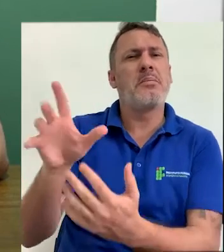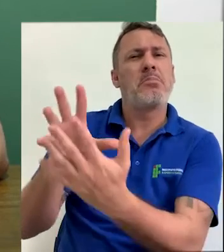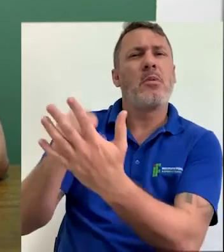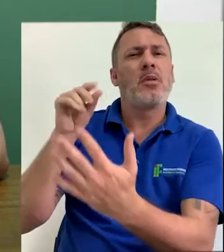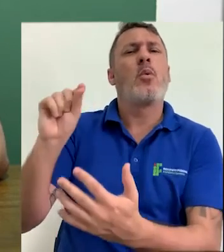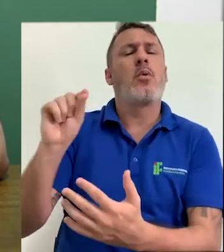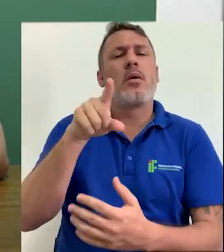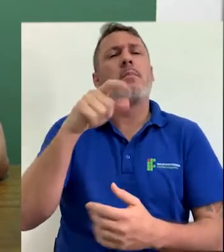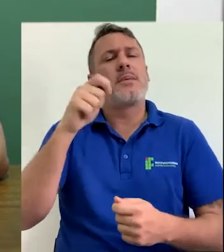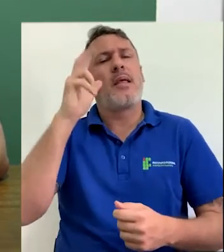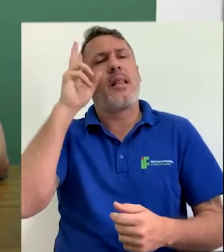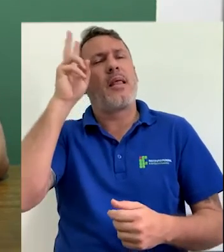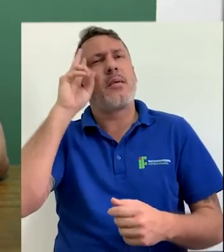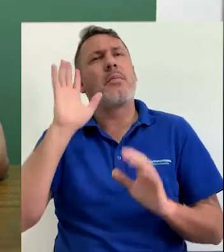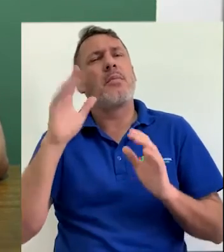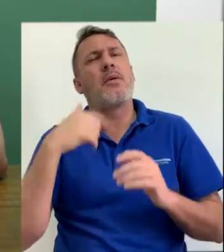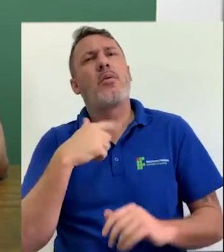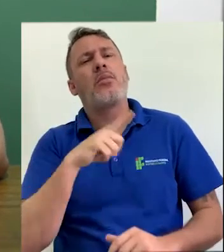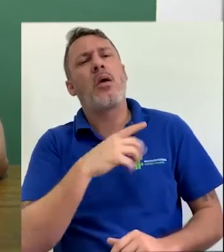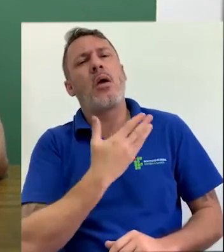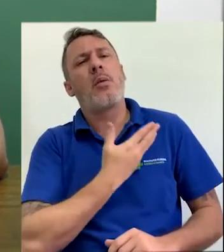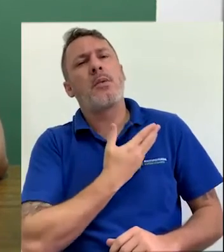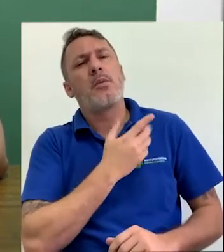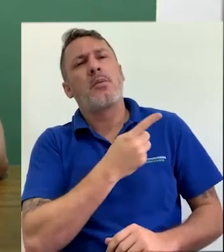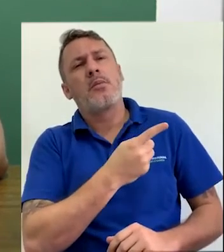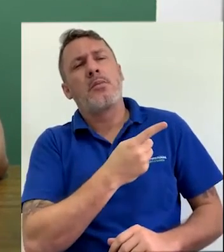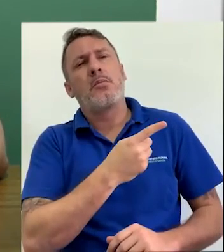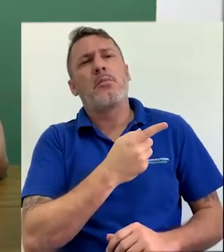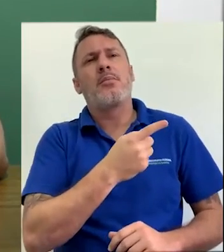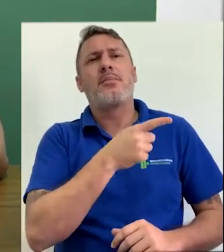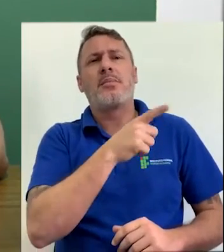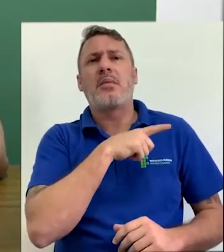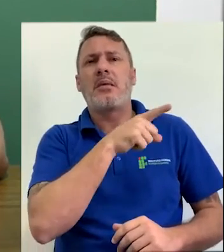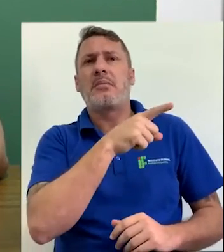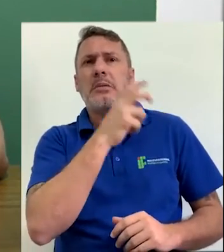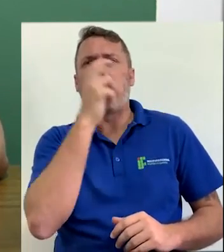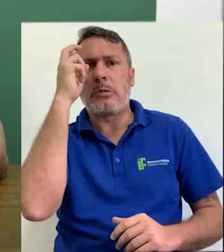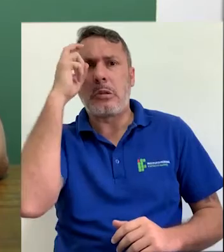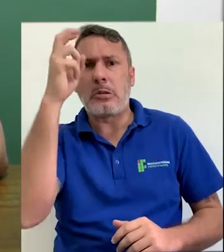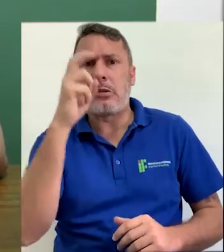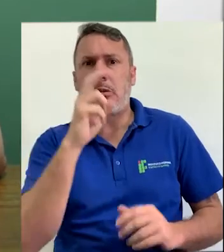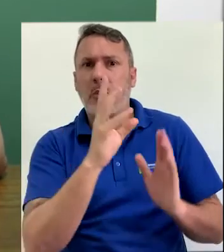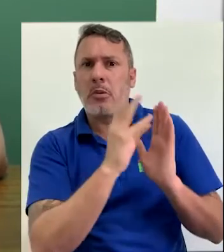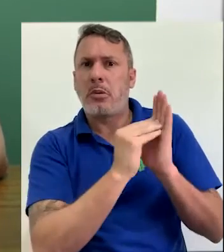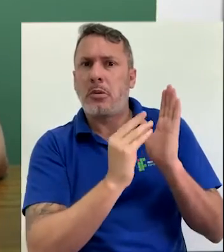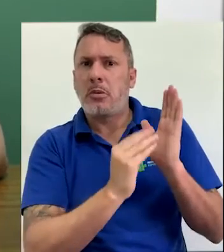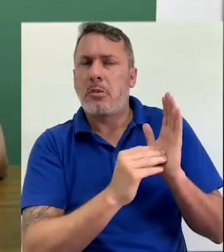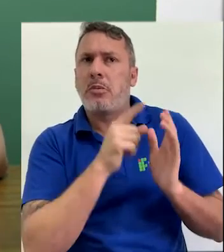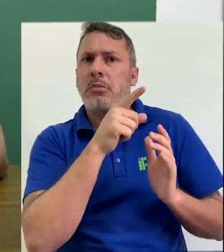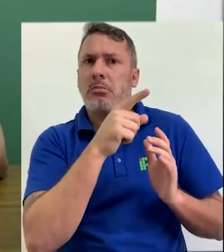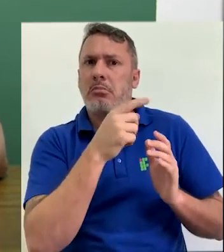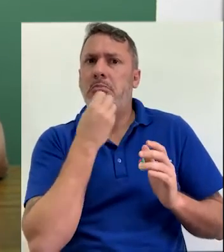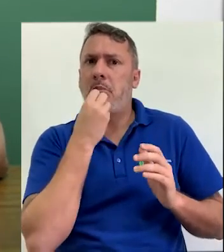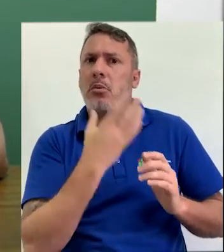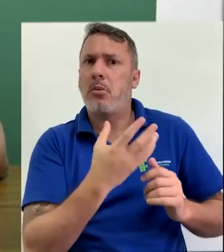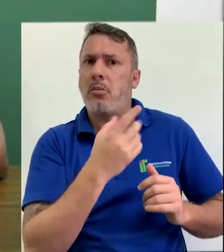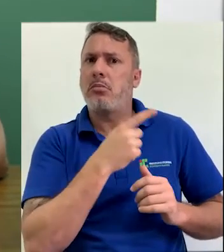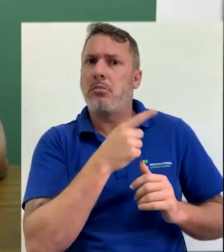Lembra de um amigo, uma amiga que tem um rendimento em um certo conteúdo. Uma pessoa que tem um